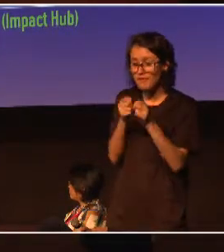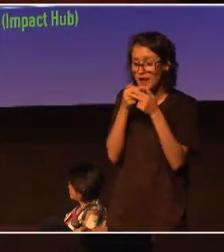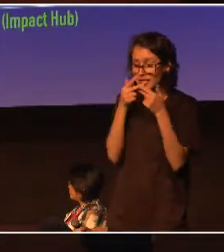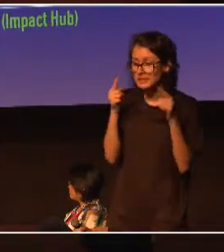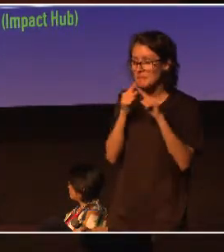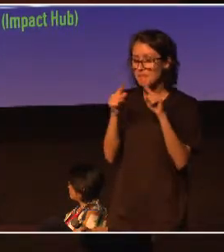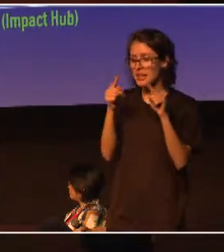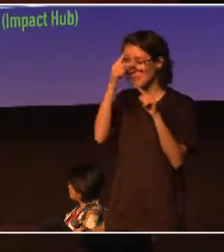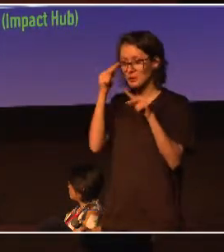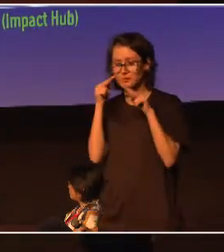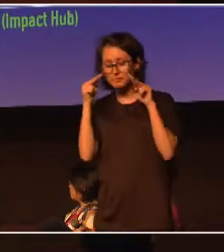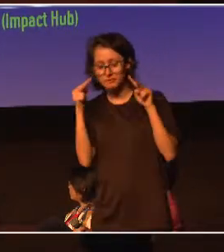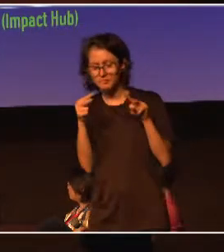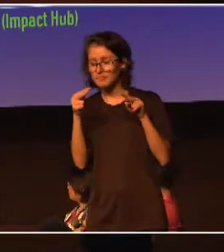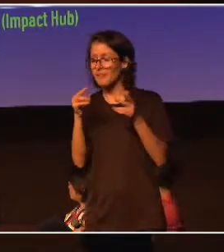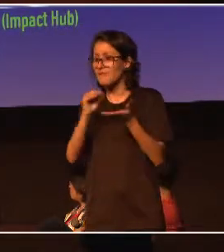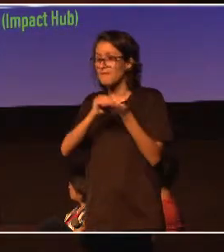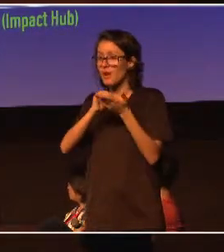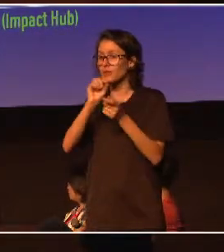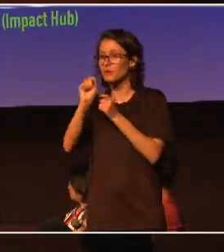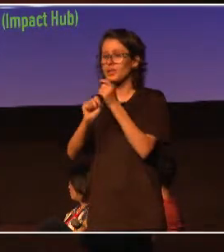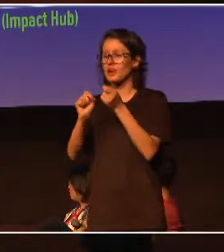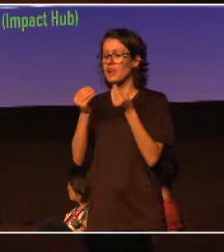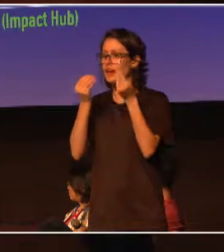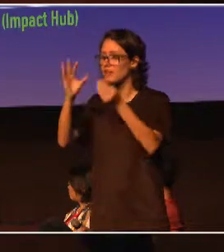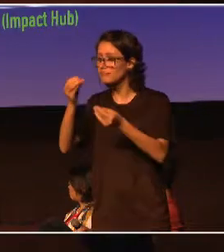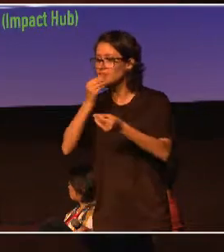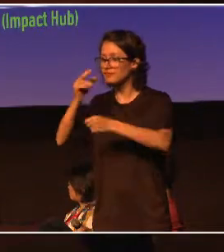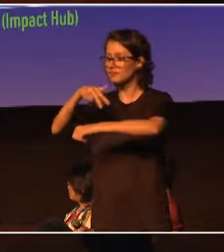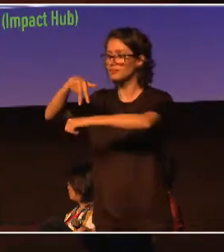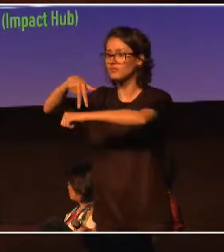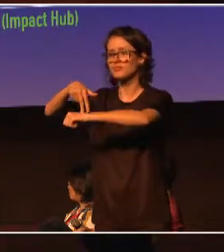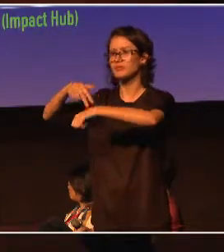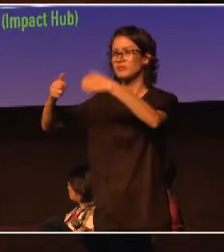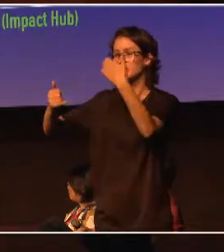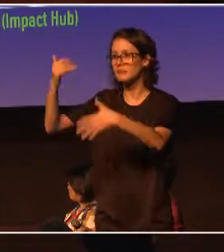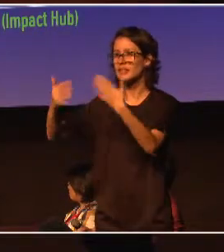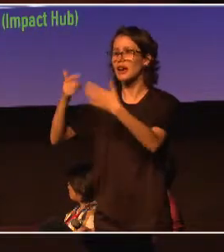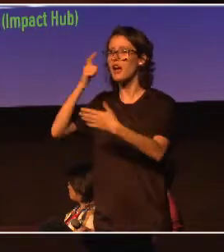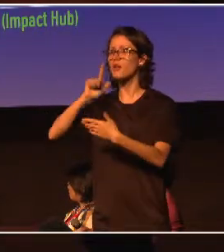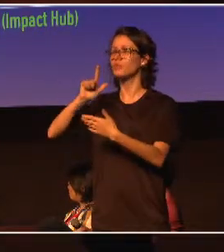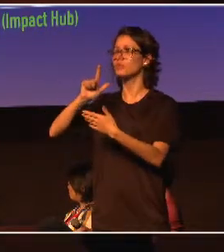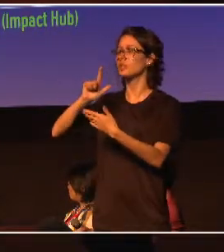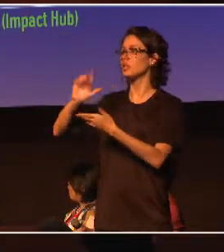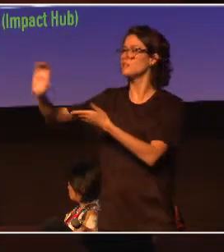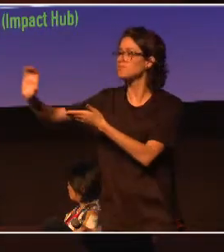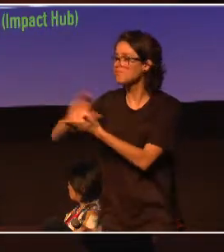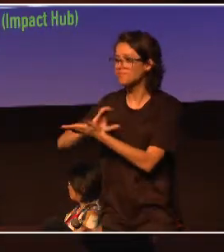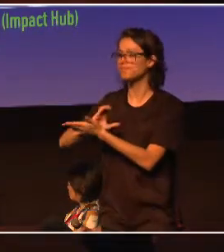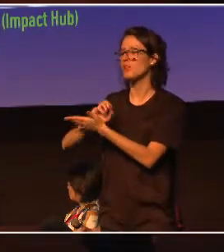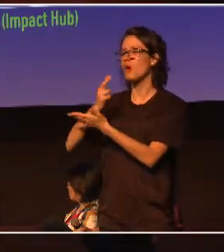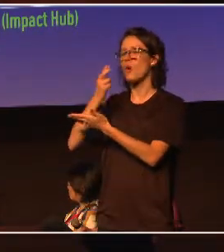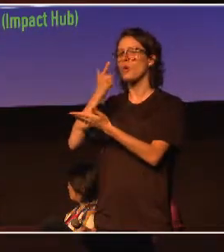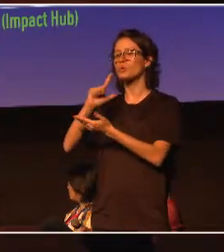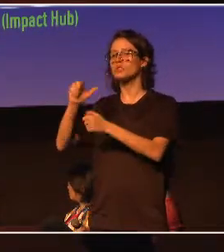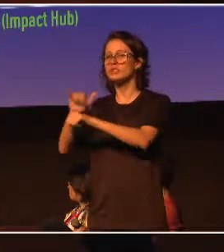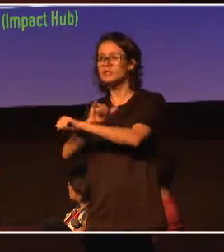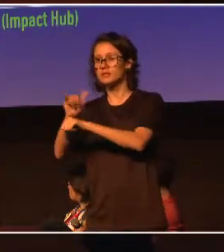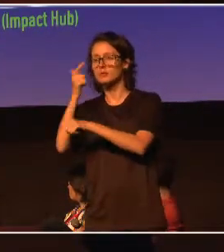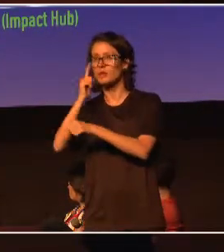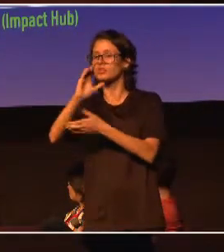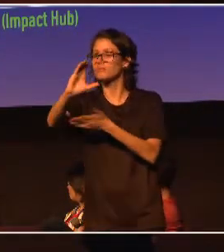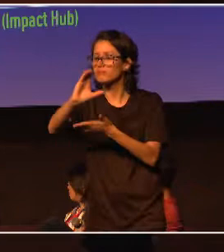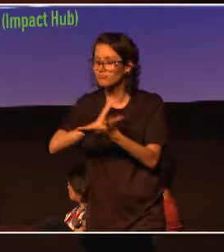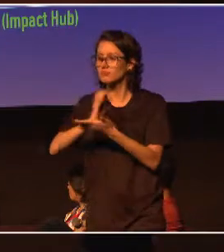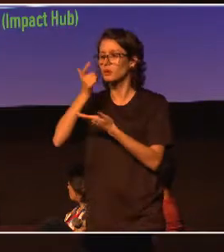esse reconhecimento, não têm um palco para falar sobre seus negócios e buscar investimento, né, e acessar investimentos.